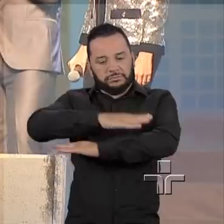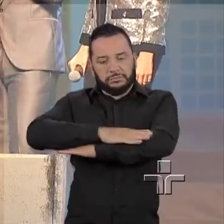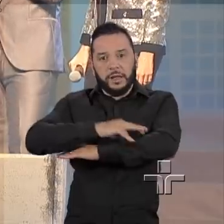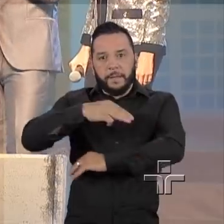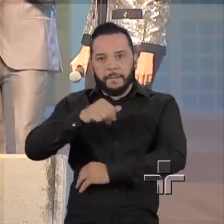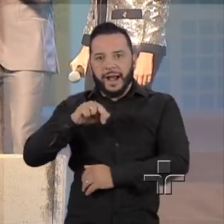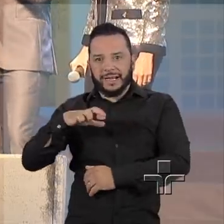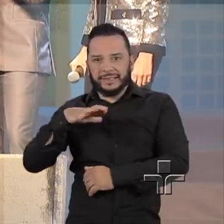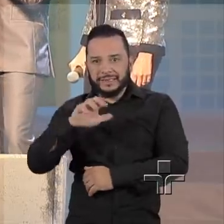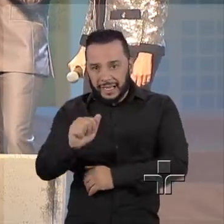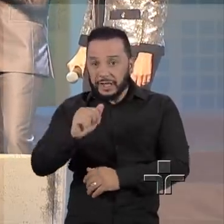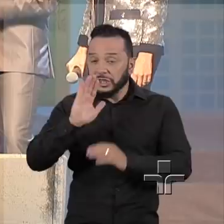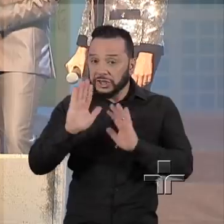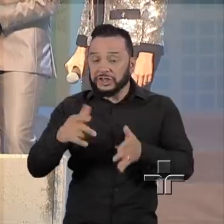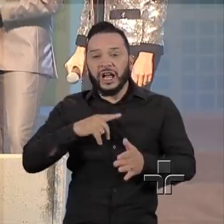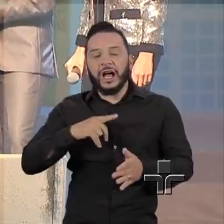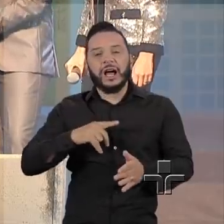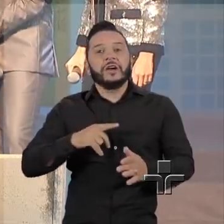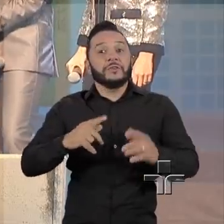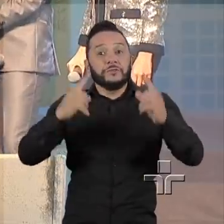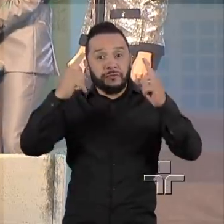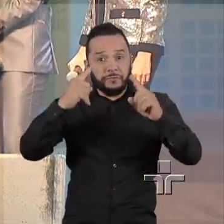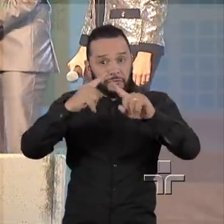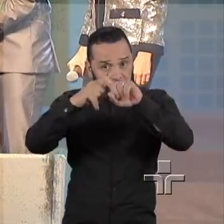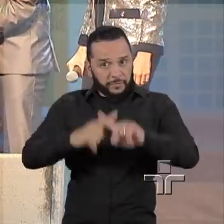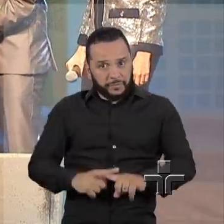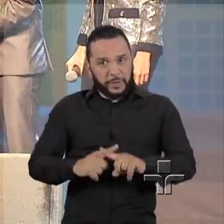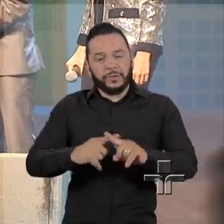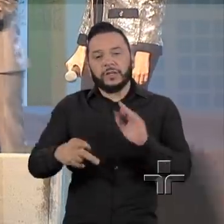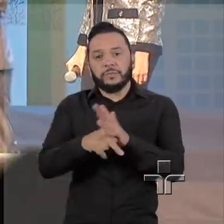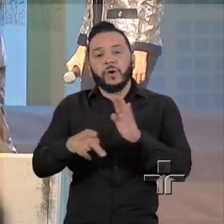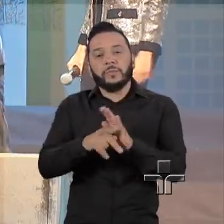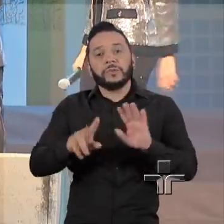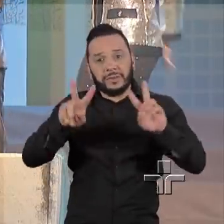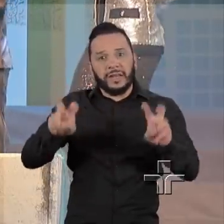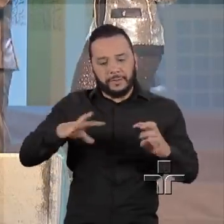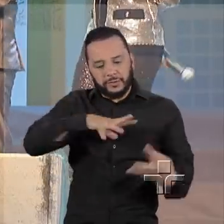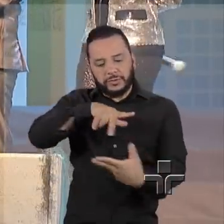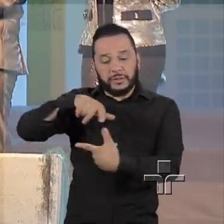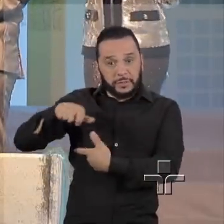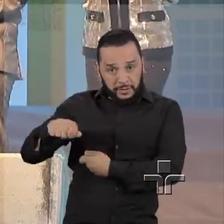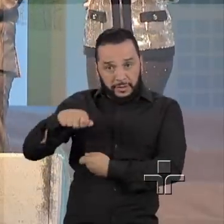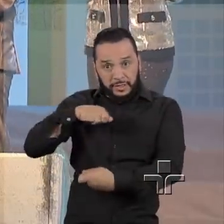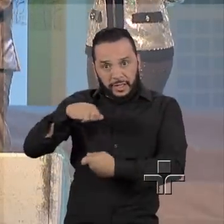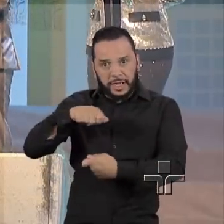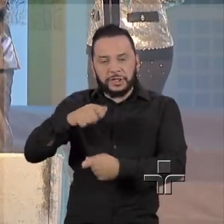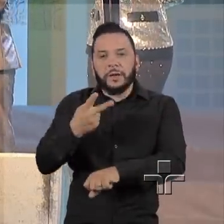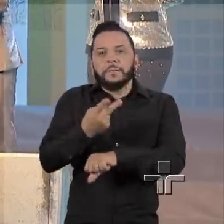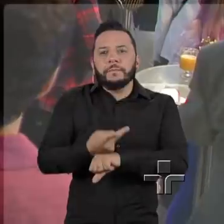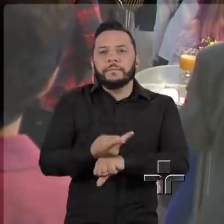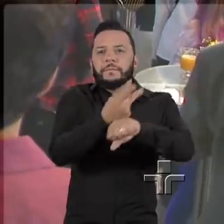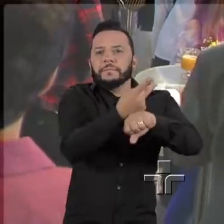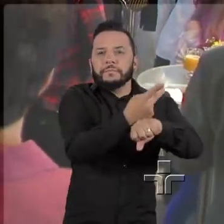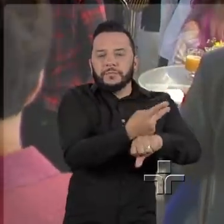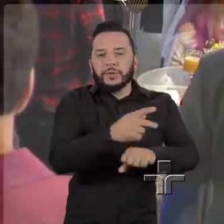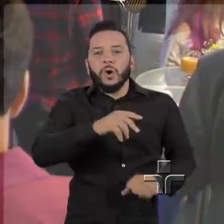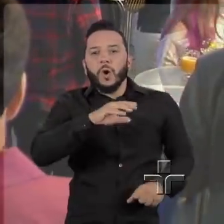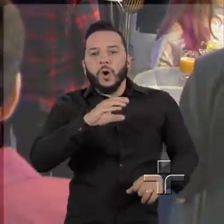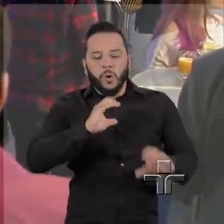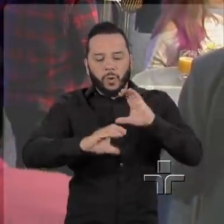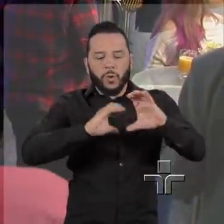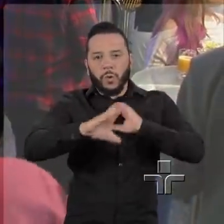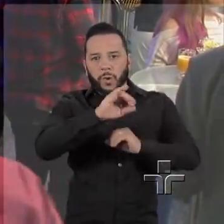Bongiovanni fica entre os finalistas da categoria Sustentabilidade do Prêmio de Jornalismo Comunique-se e é uma